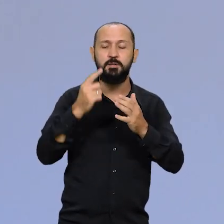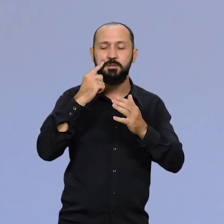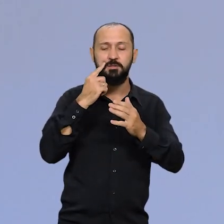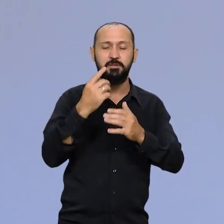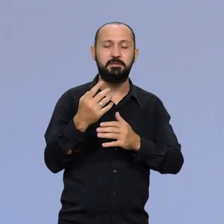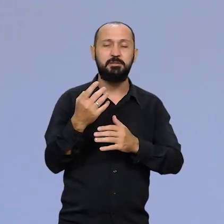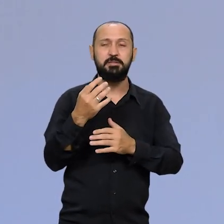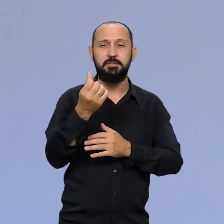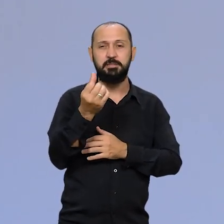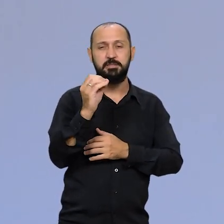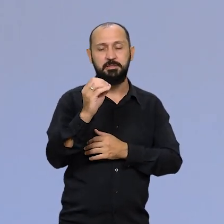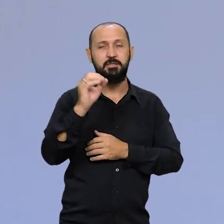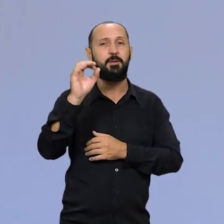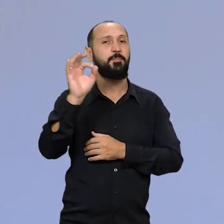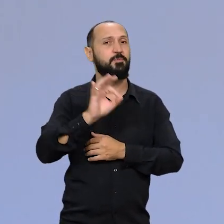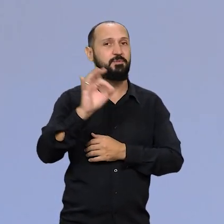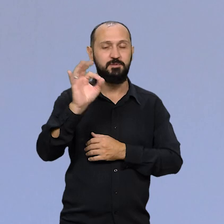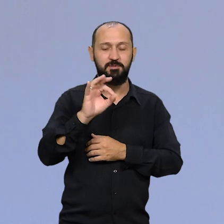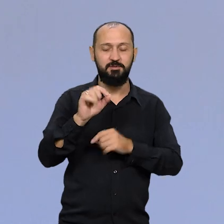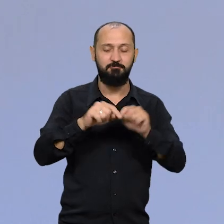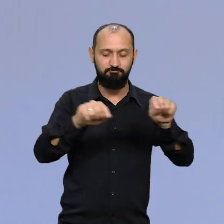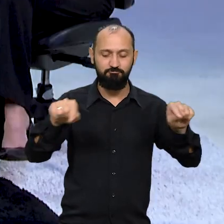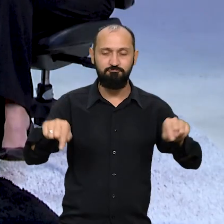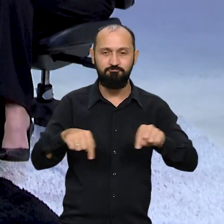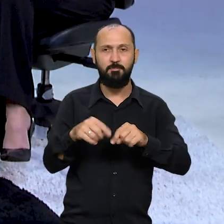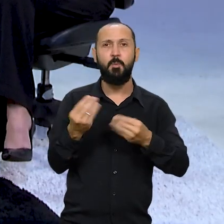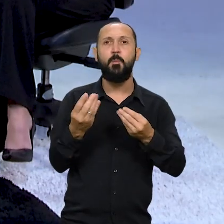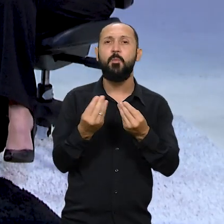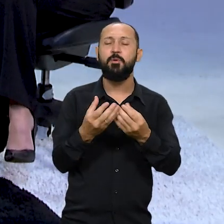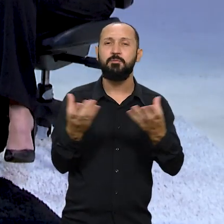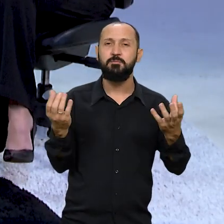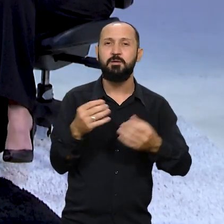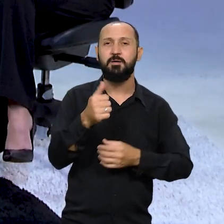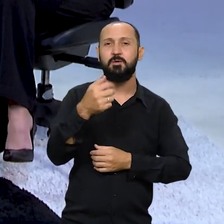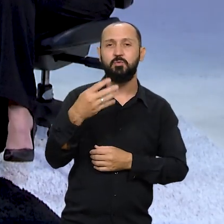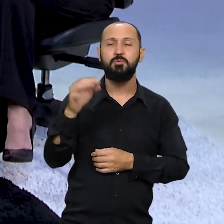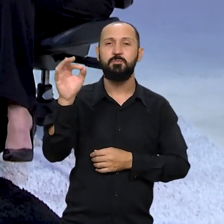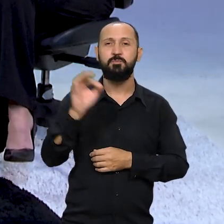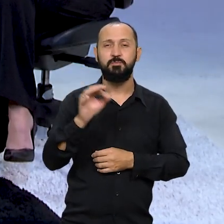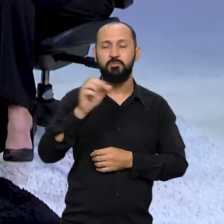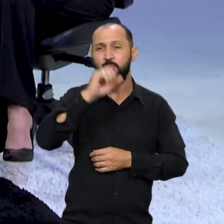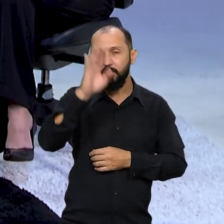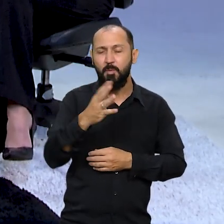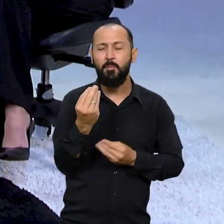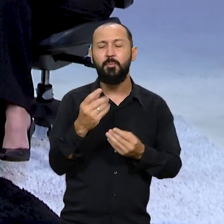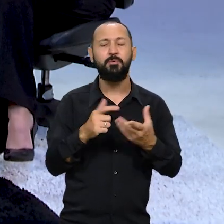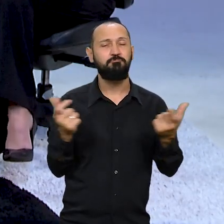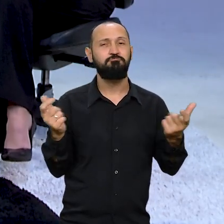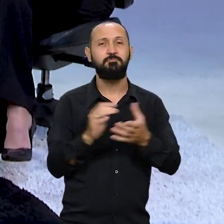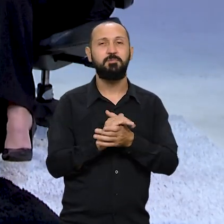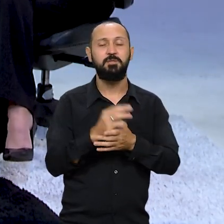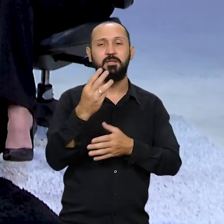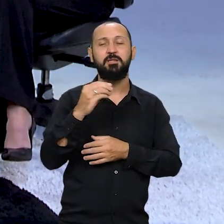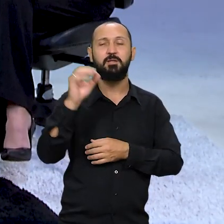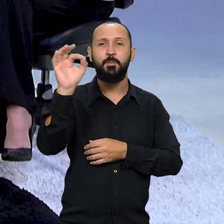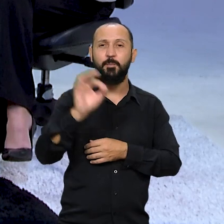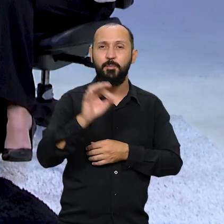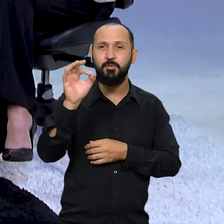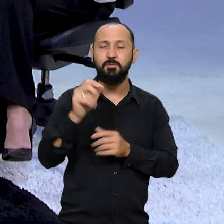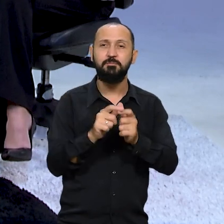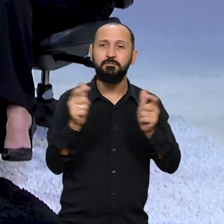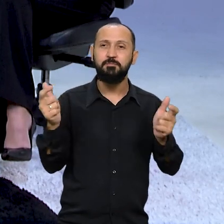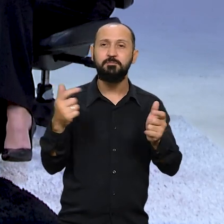comunidade Guarani no nosso estado é um contingente humano muito grande. E toda essa área Guarani,